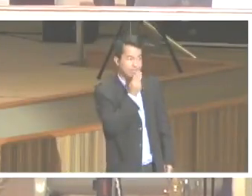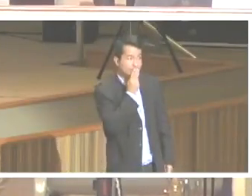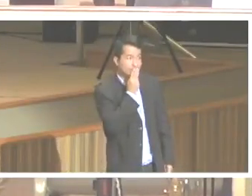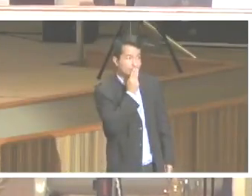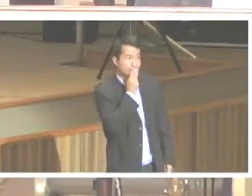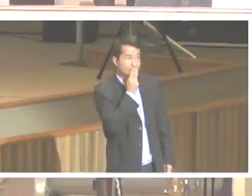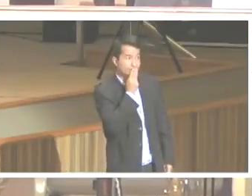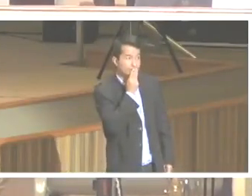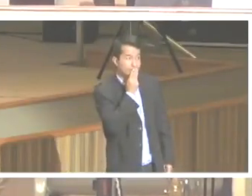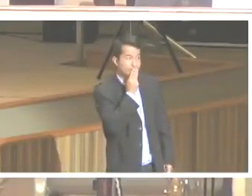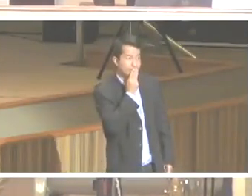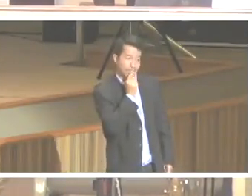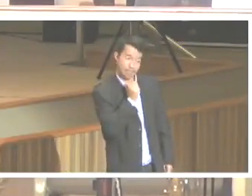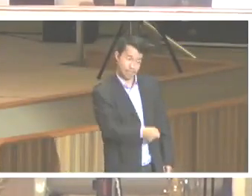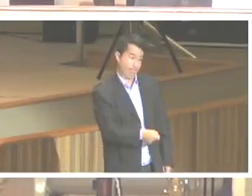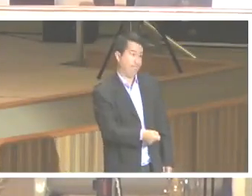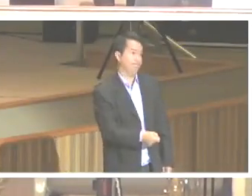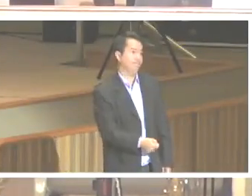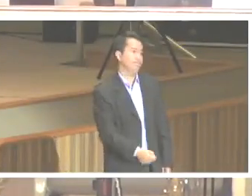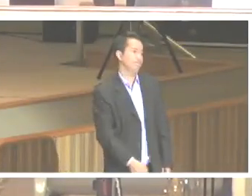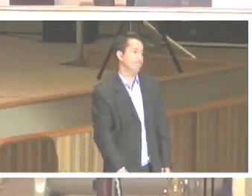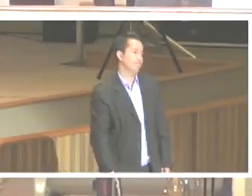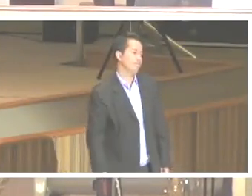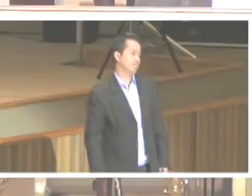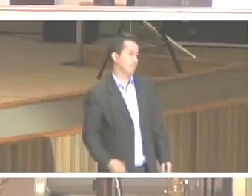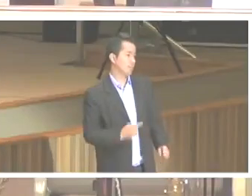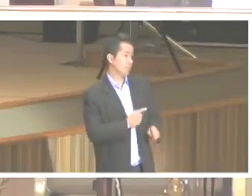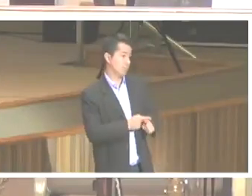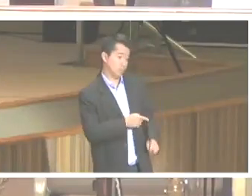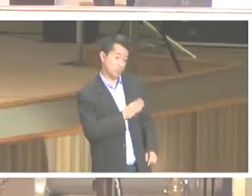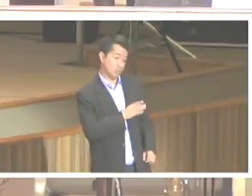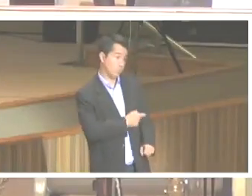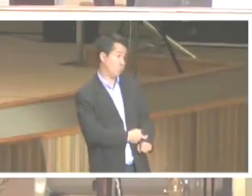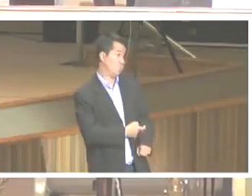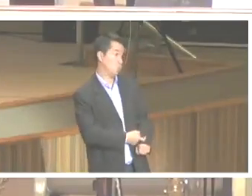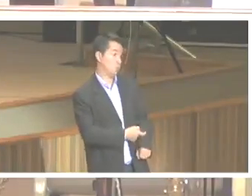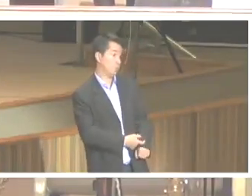porque ele não podia ser profetas em um coração quebrantado